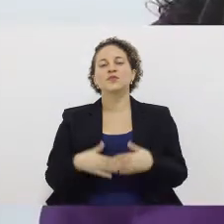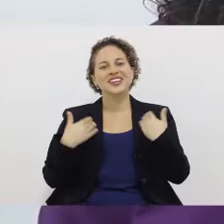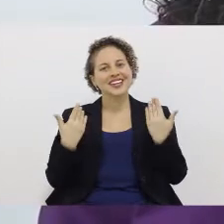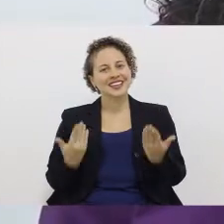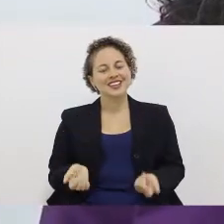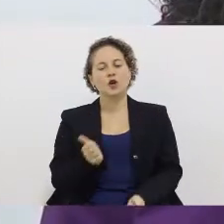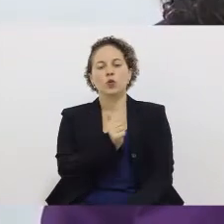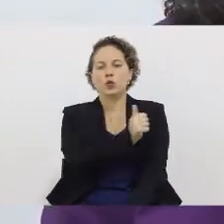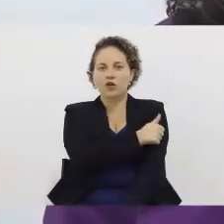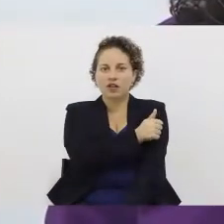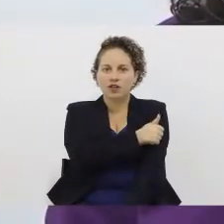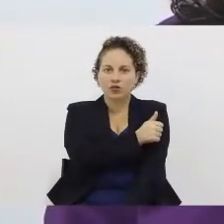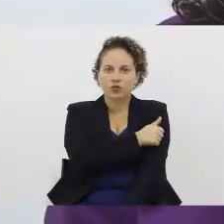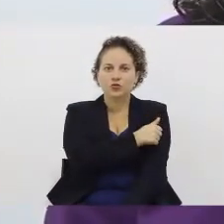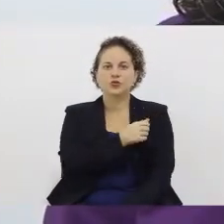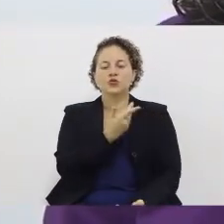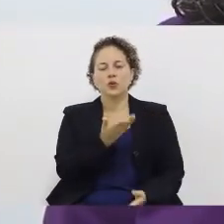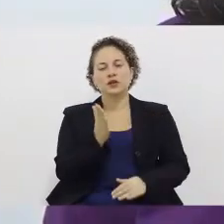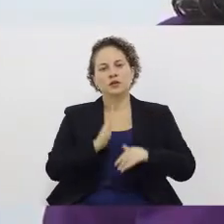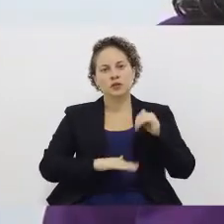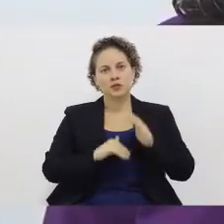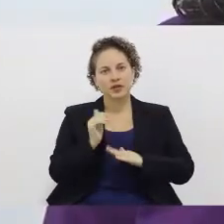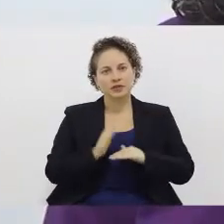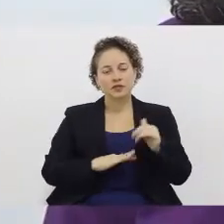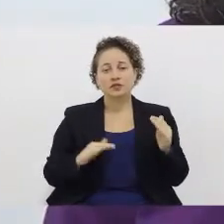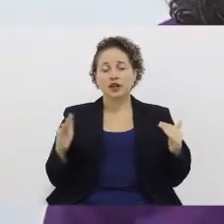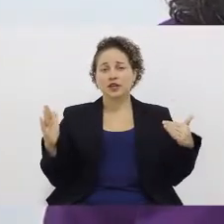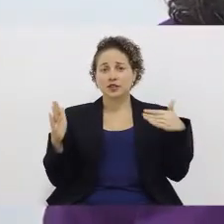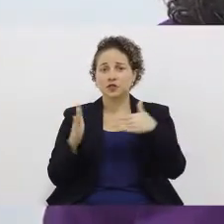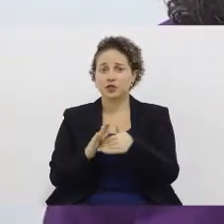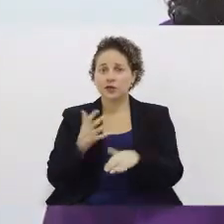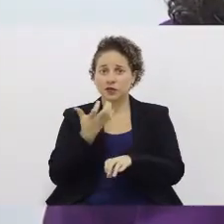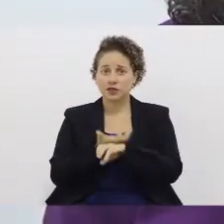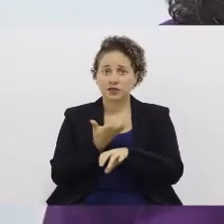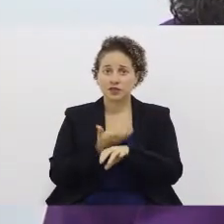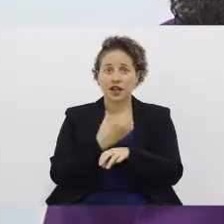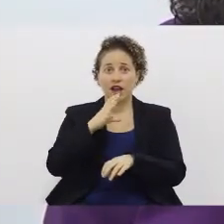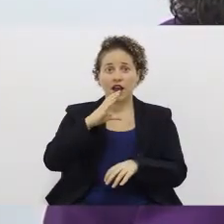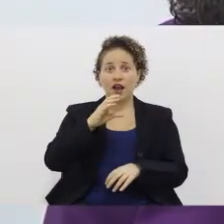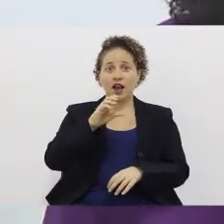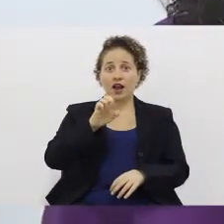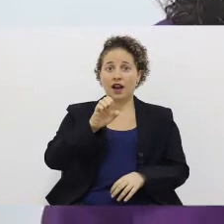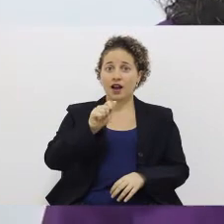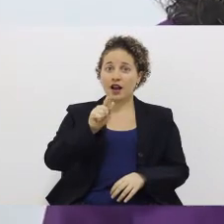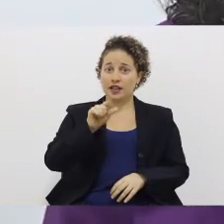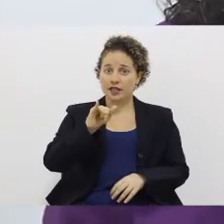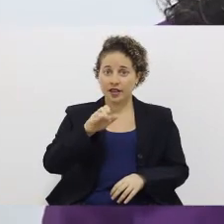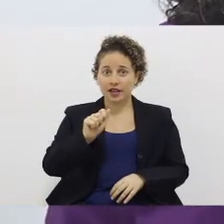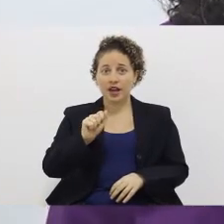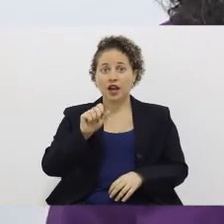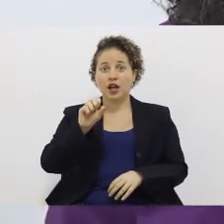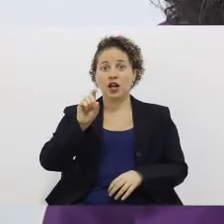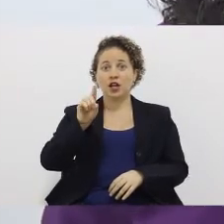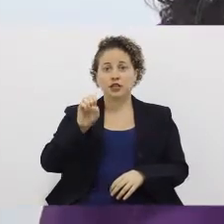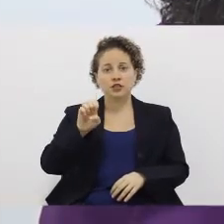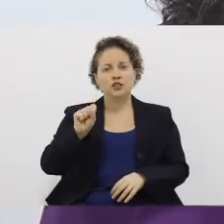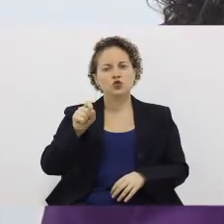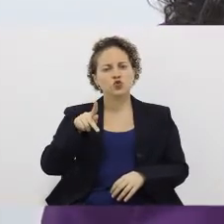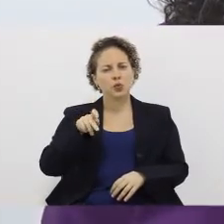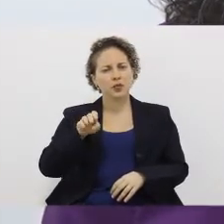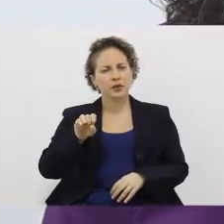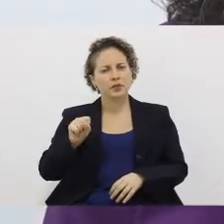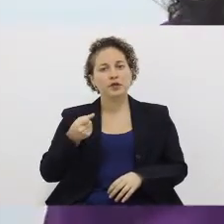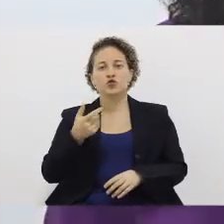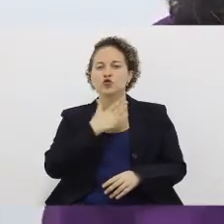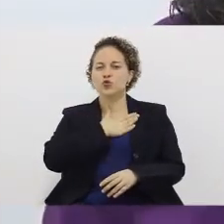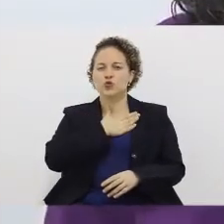Então, caros alunos, com essa competência finalizamos a disciplina de cadeia de suprimentos. Espero que vocês tenham entendido e gostado